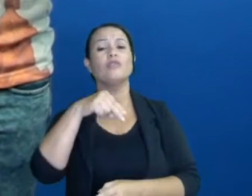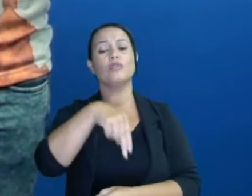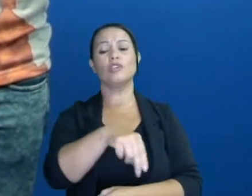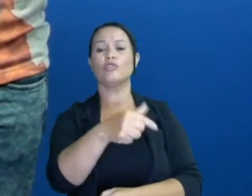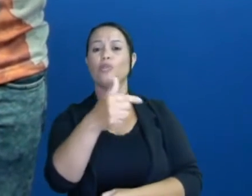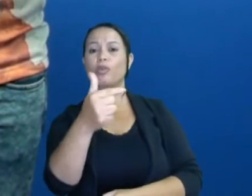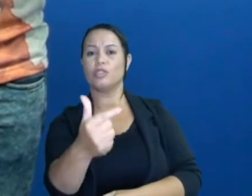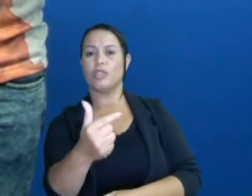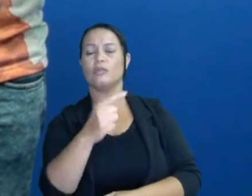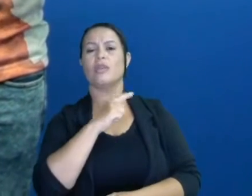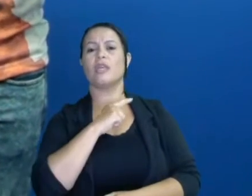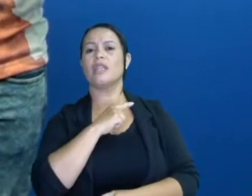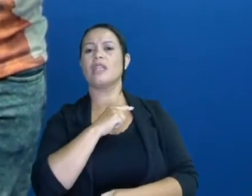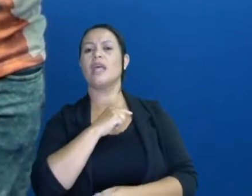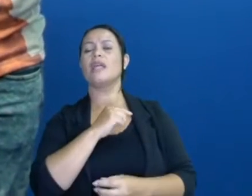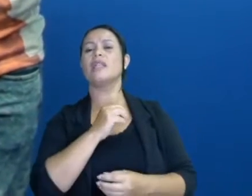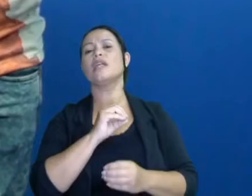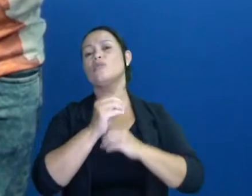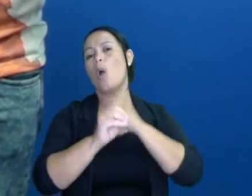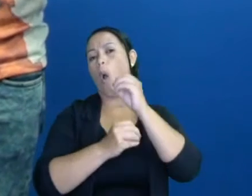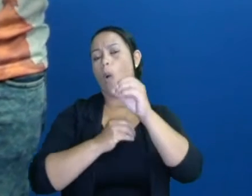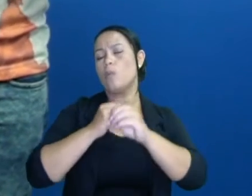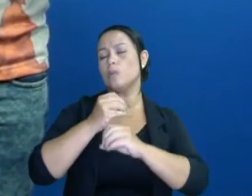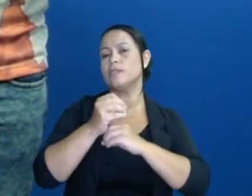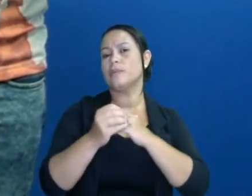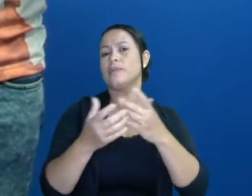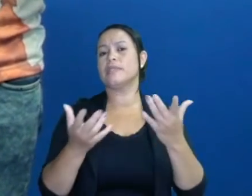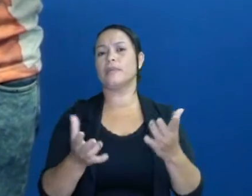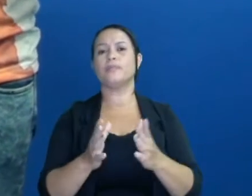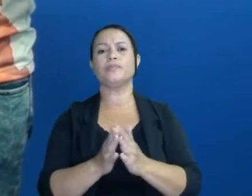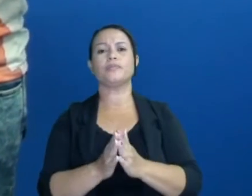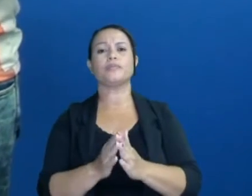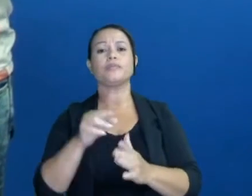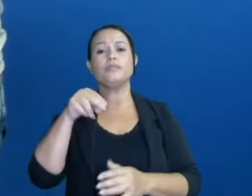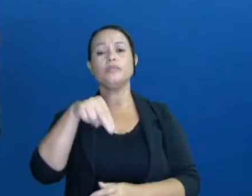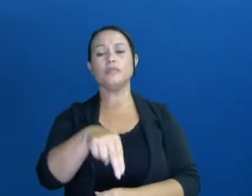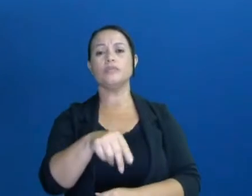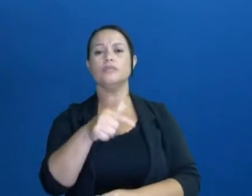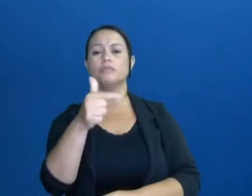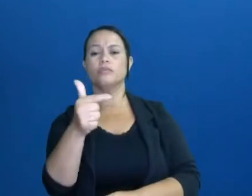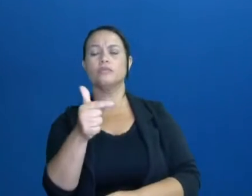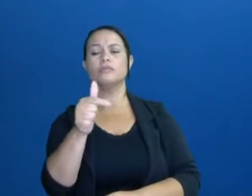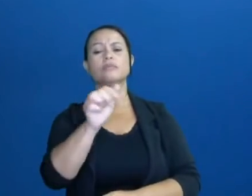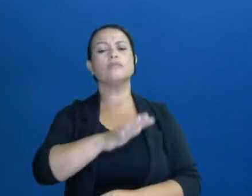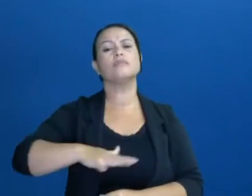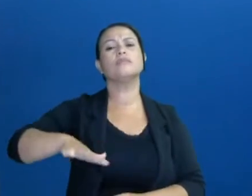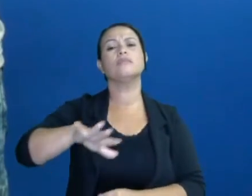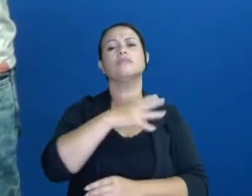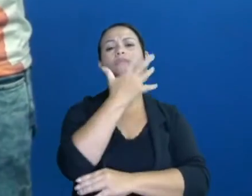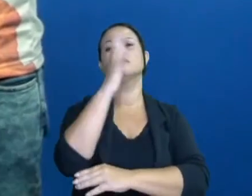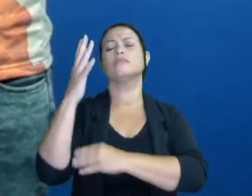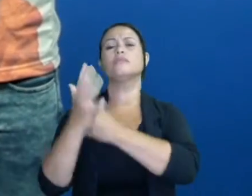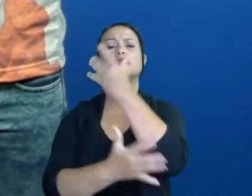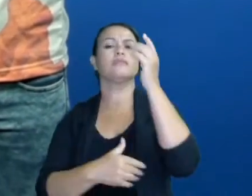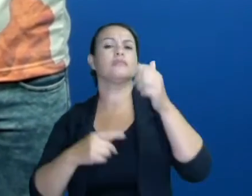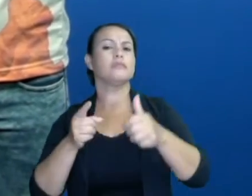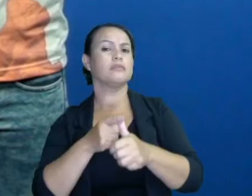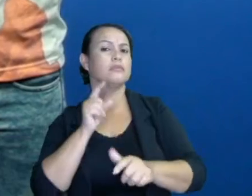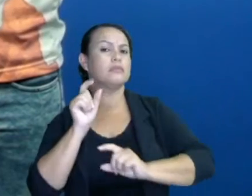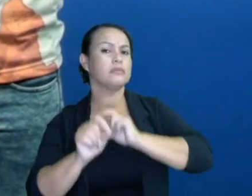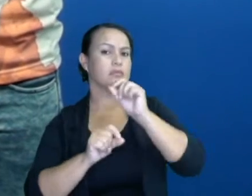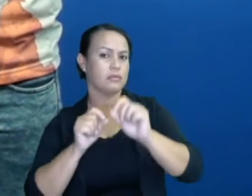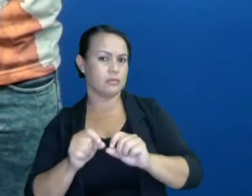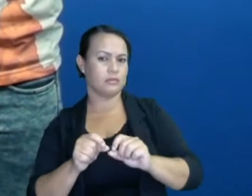possui nitrogênio em sua composição. Então, no nitrogênio no meio ambiente, ele primeiramente ocorre